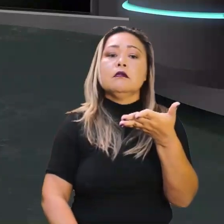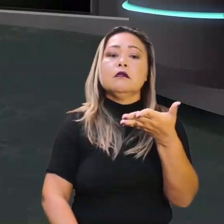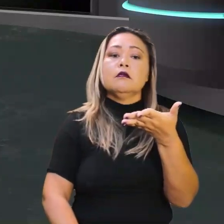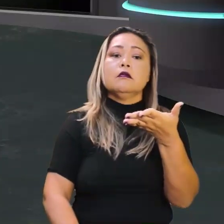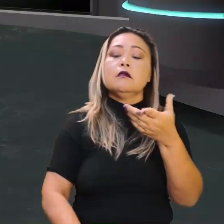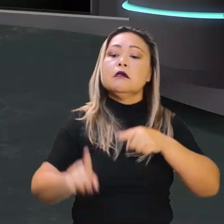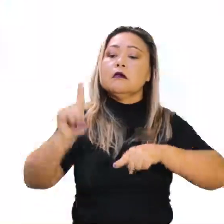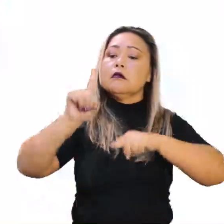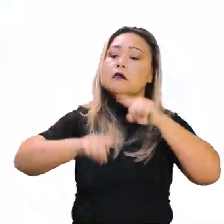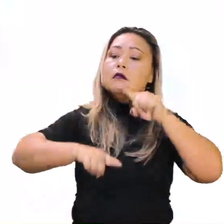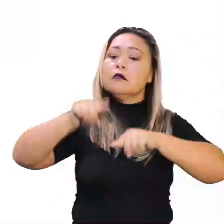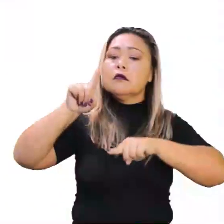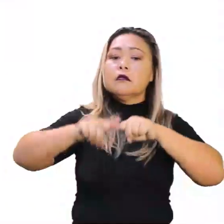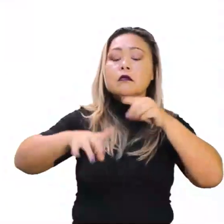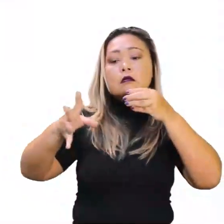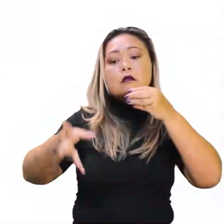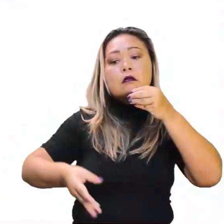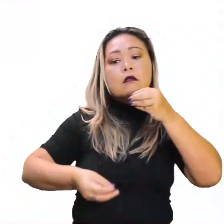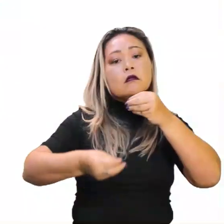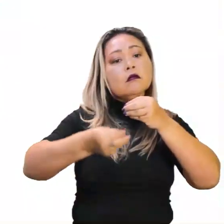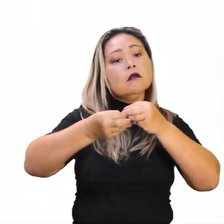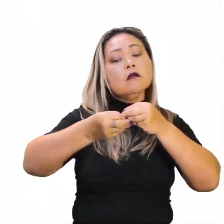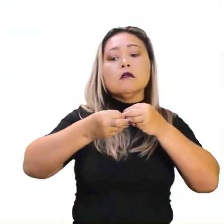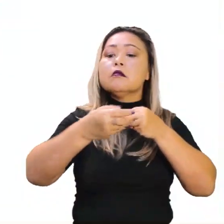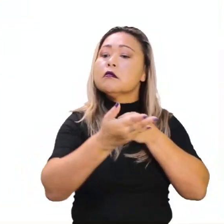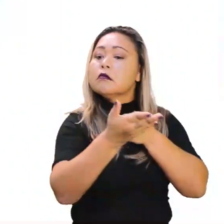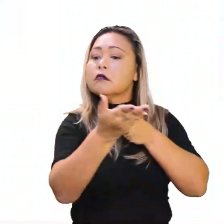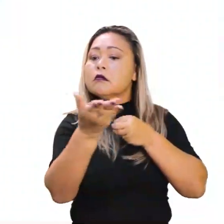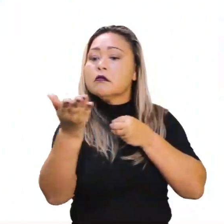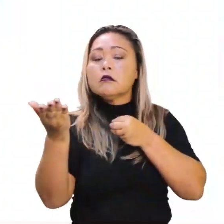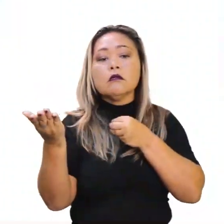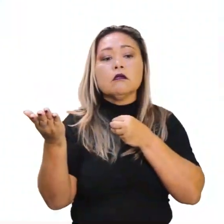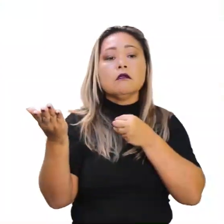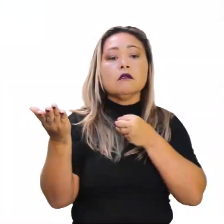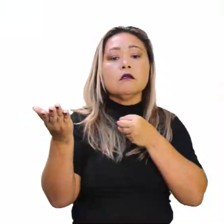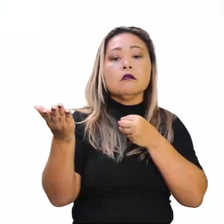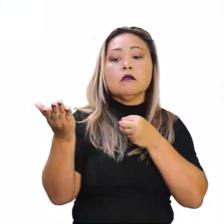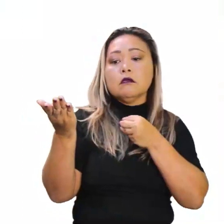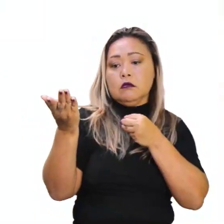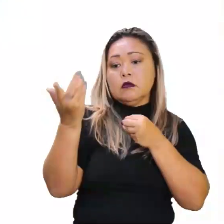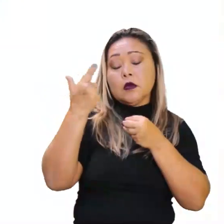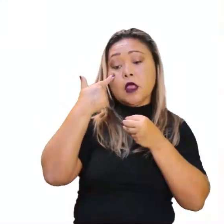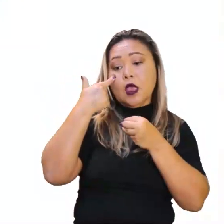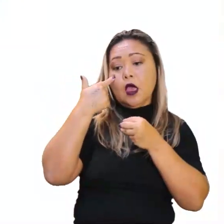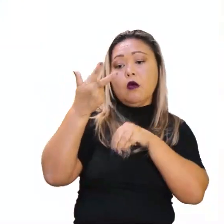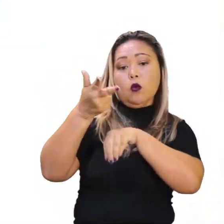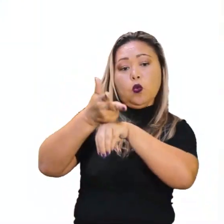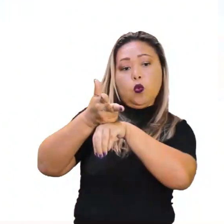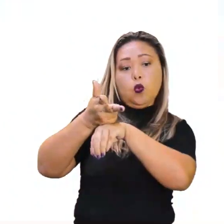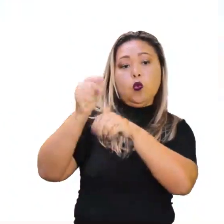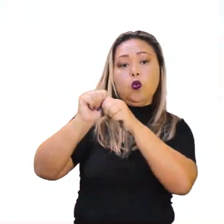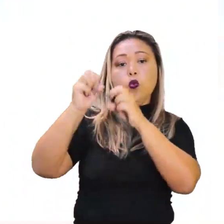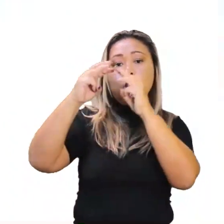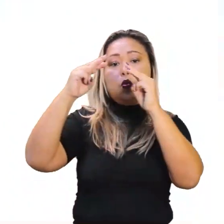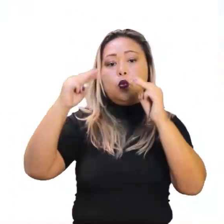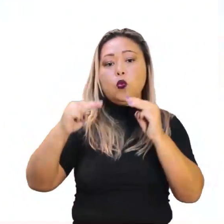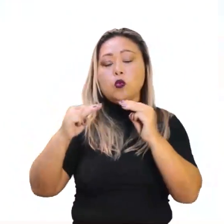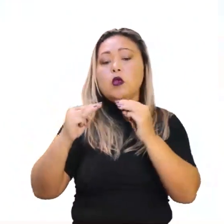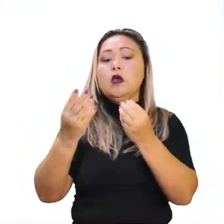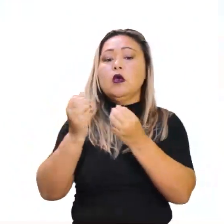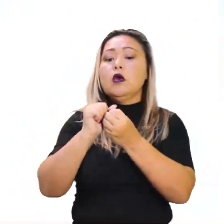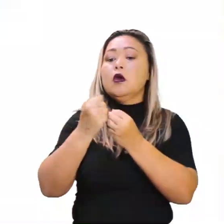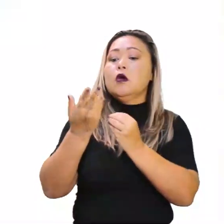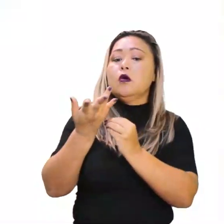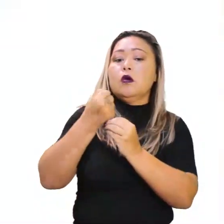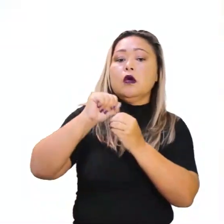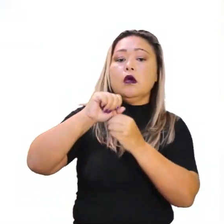temos aqui um material complementar para vocês aí. Eu busquei esse vídeo, achei muito interessante, Museu de Arte Sacra,